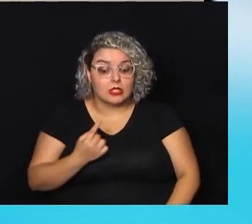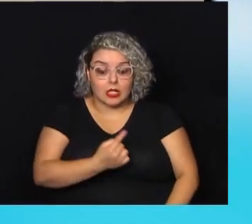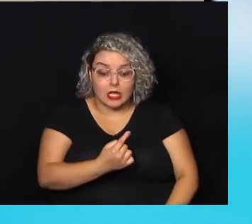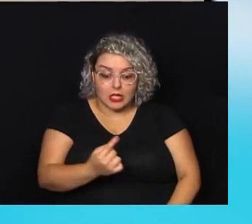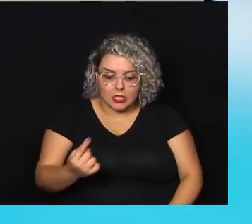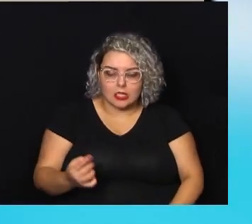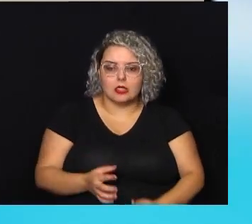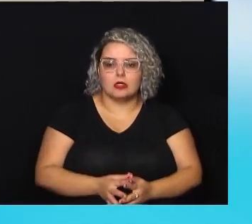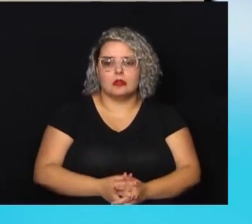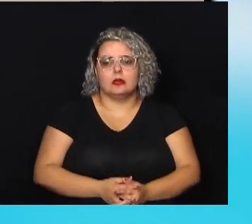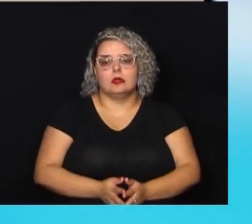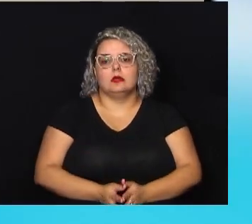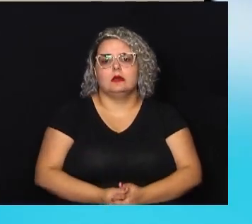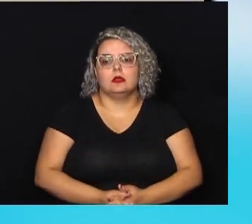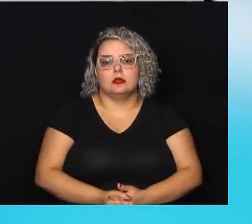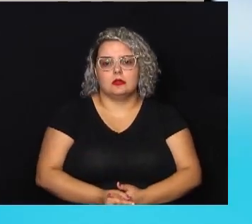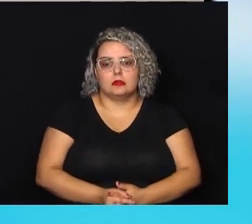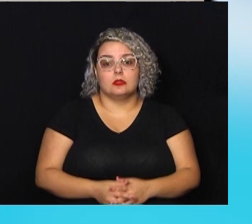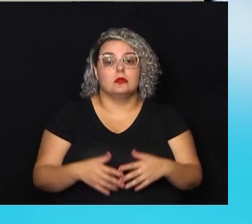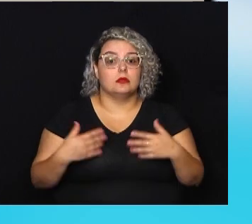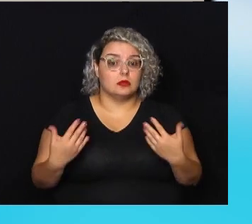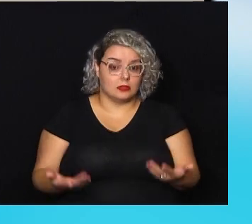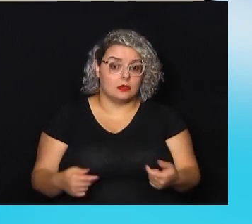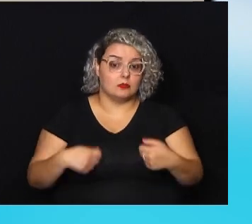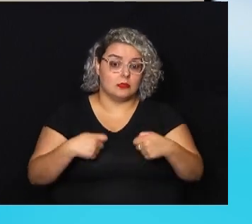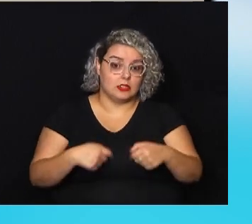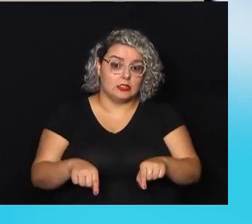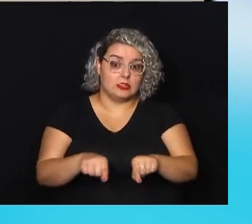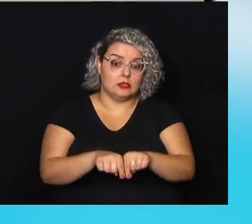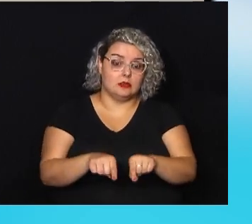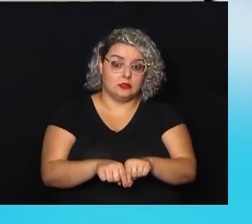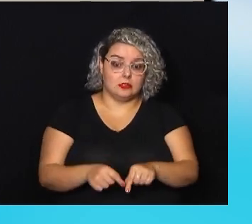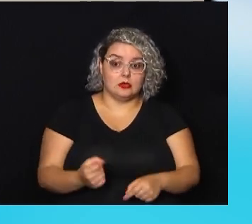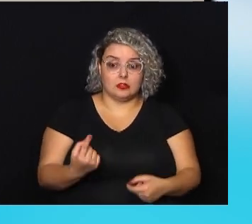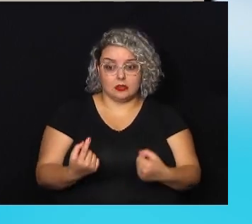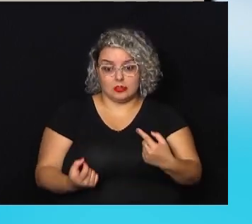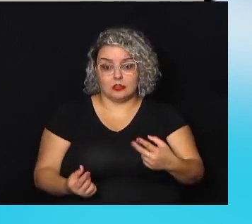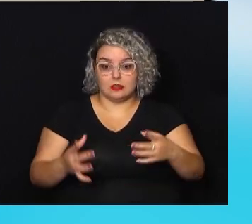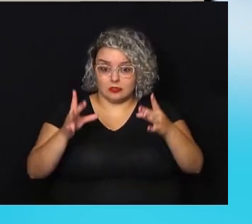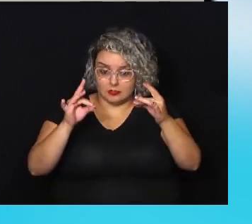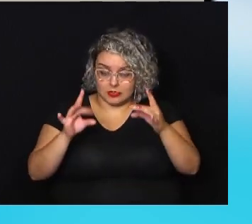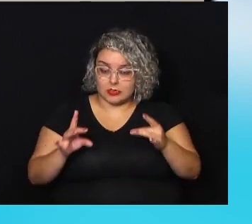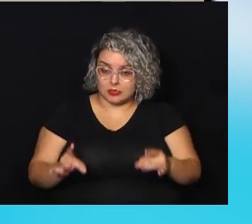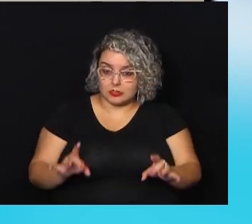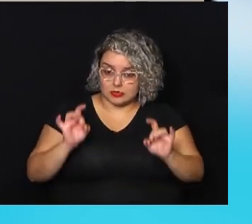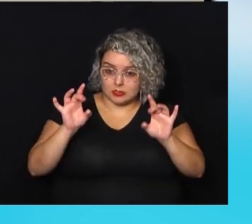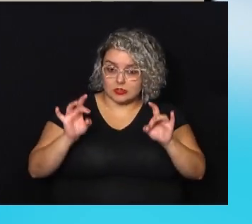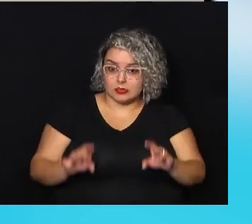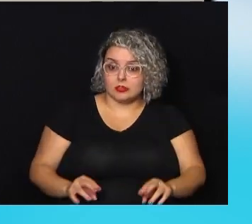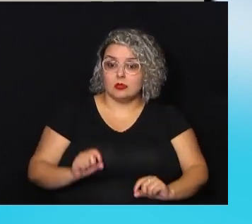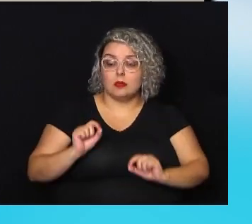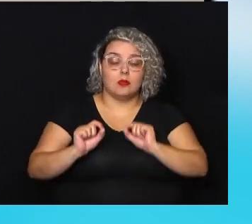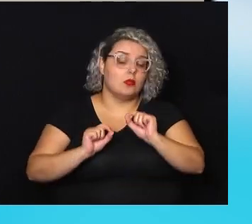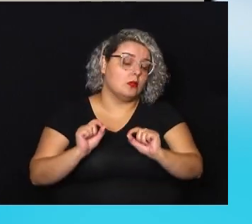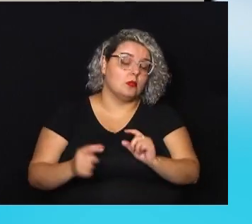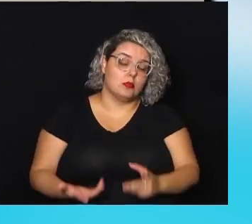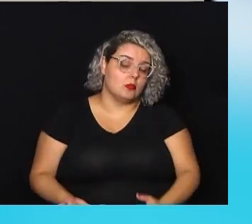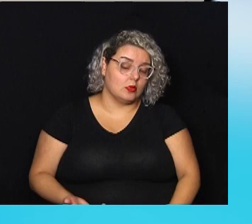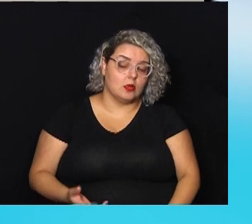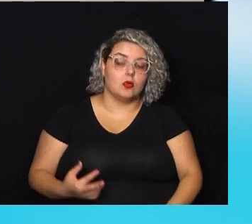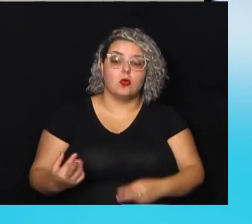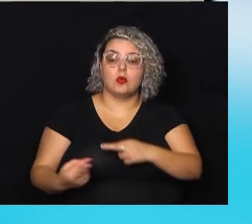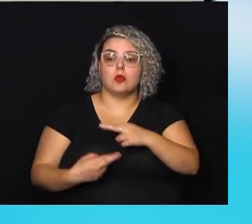A gente precisa não só entender como funciona cada um, e aí, para isso, a gente também tem algumas definições